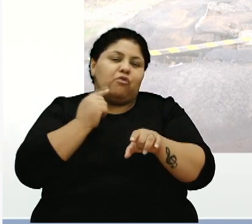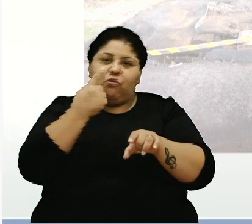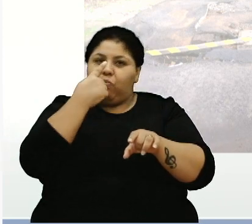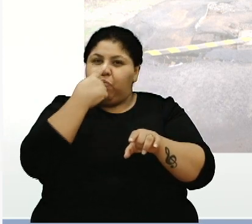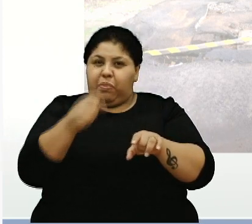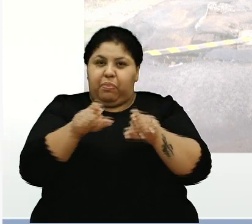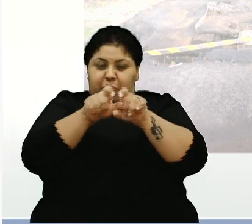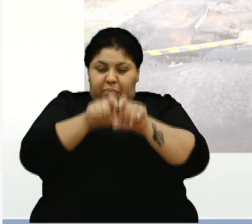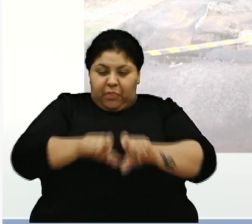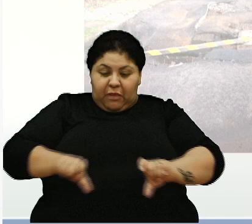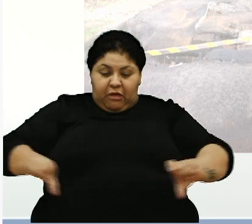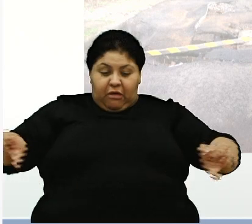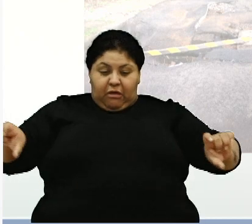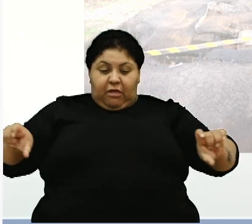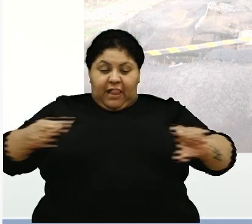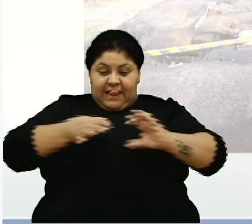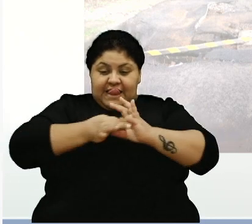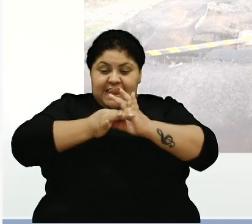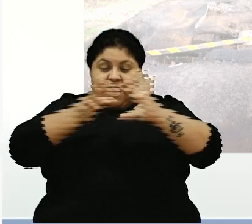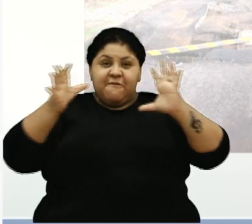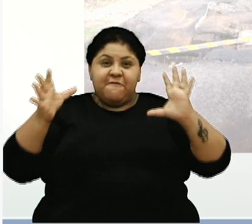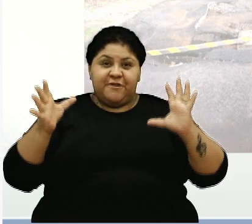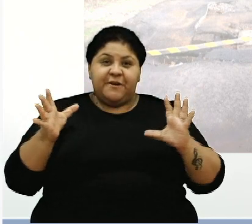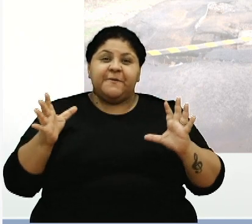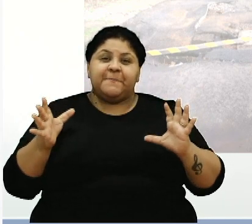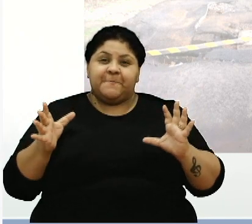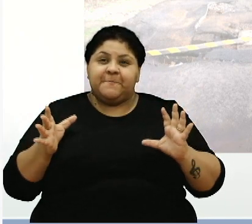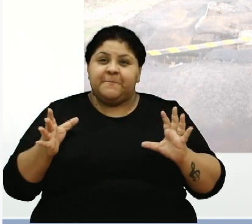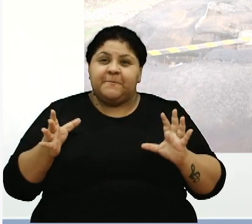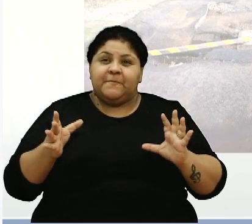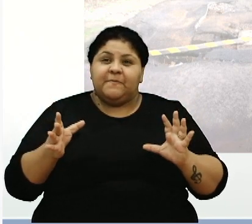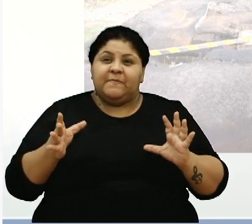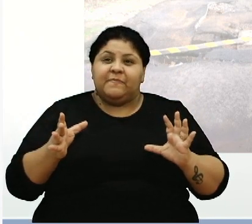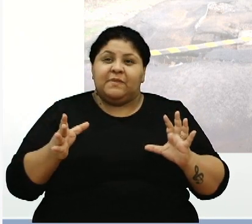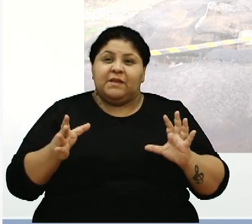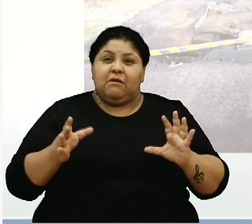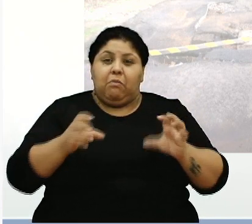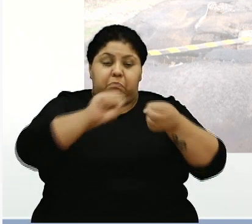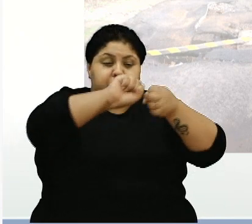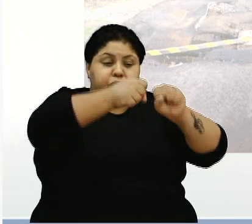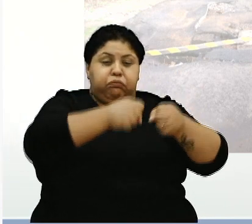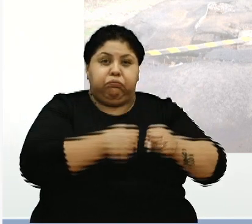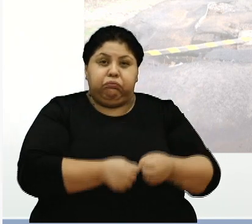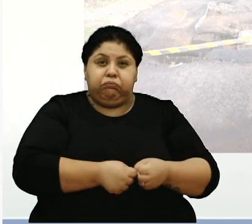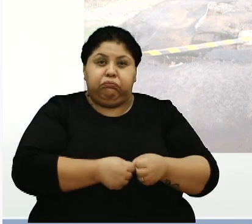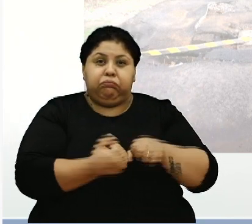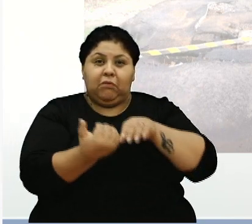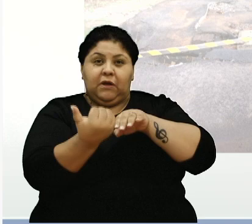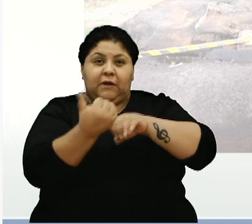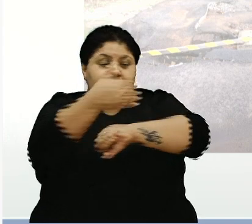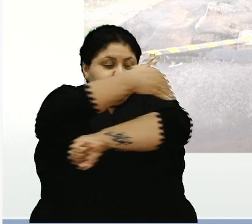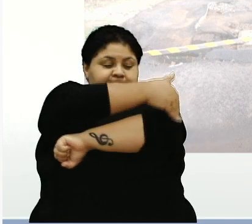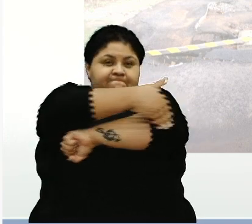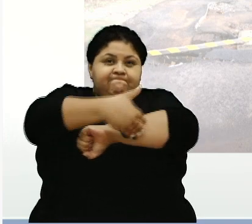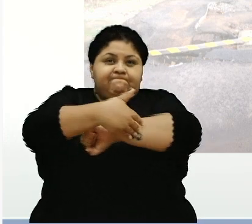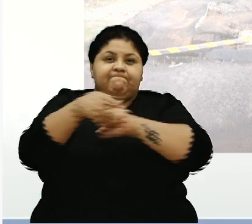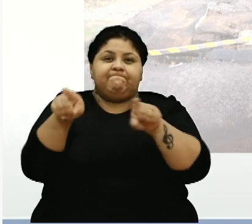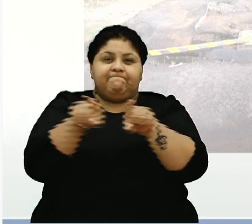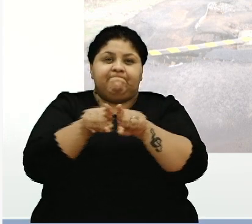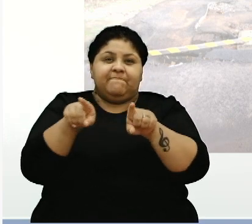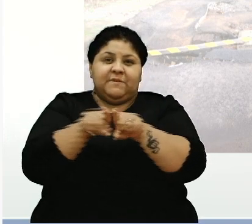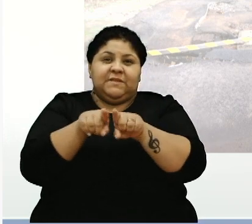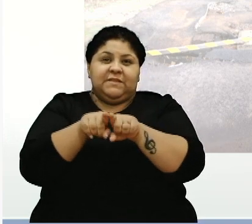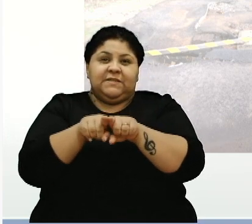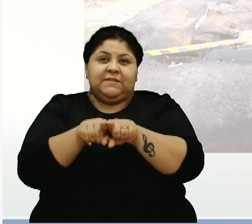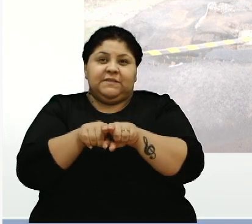esgoto a céu aberto, as bocas de lobo rompidas. Nas esquinas existem diversos